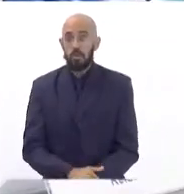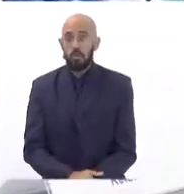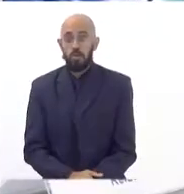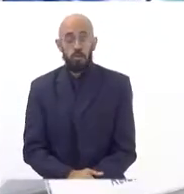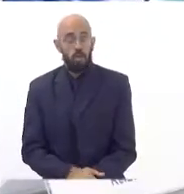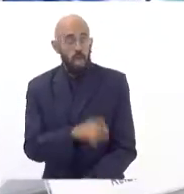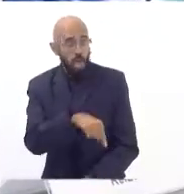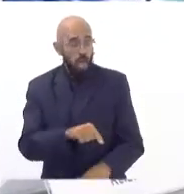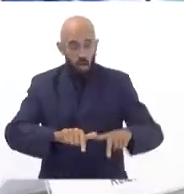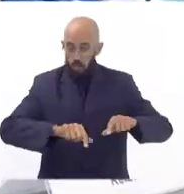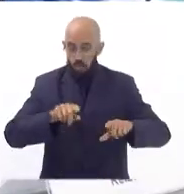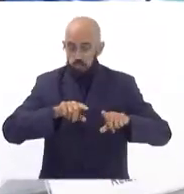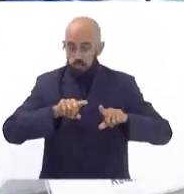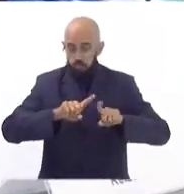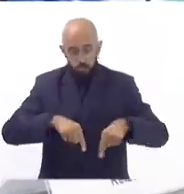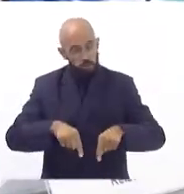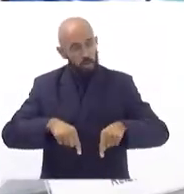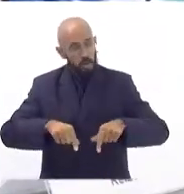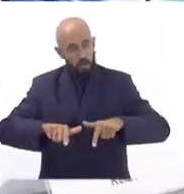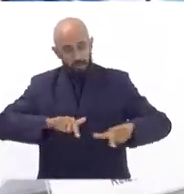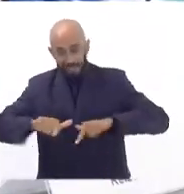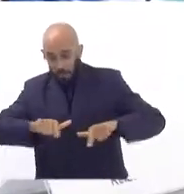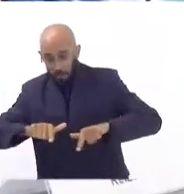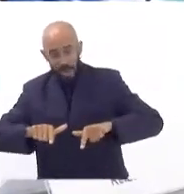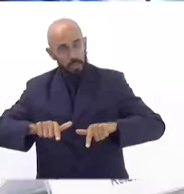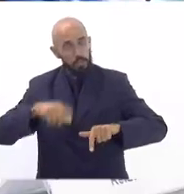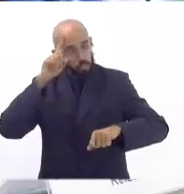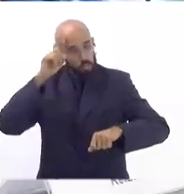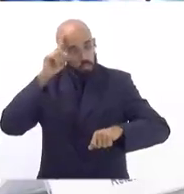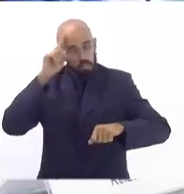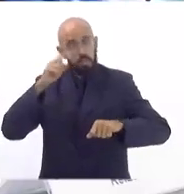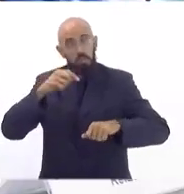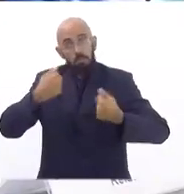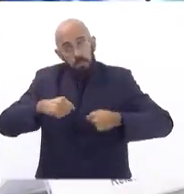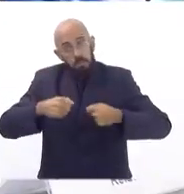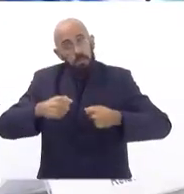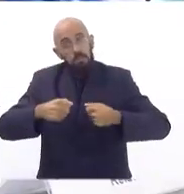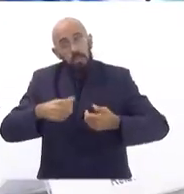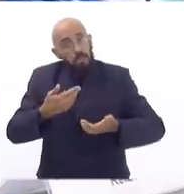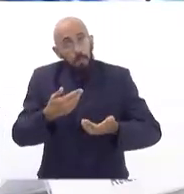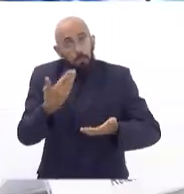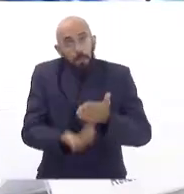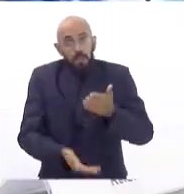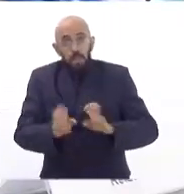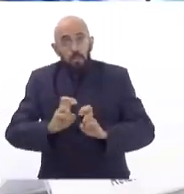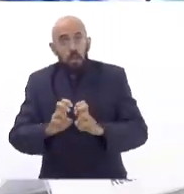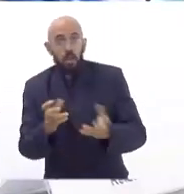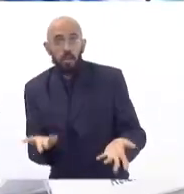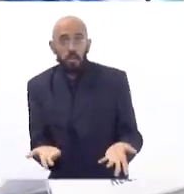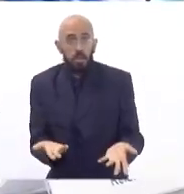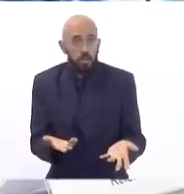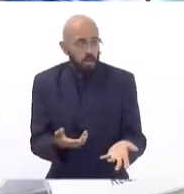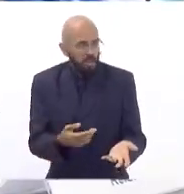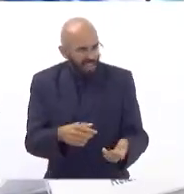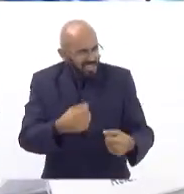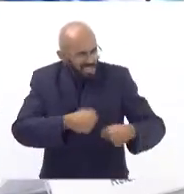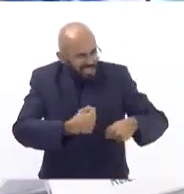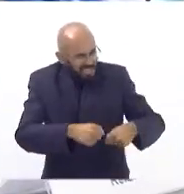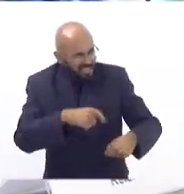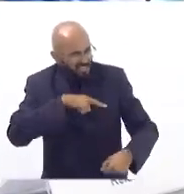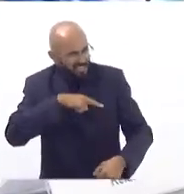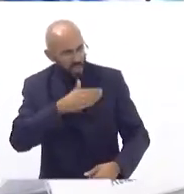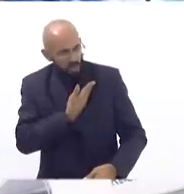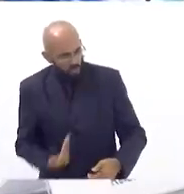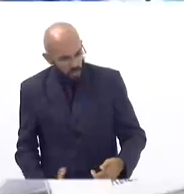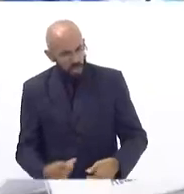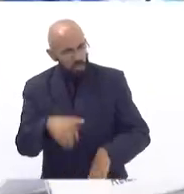é o trabalhando tá mexendo ser transportado eu queria ver o vídeo senhor que seu como secretário essa demanda chegou o governo do estado